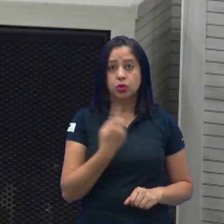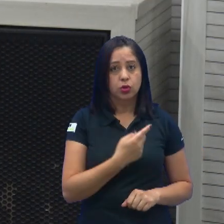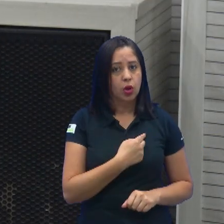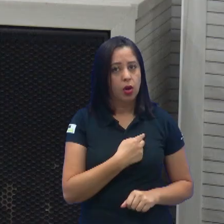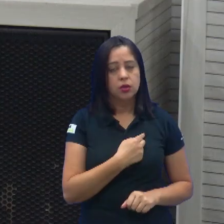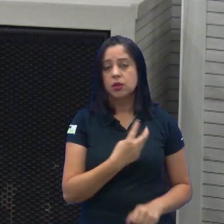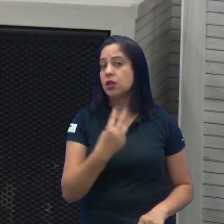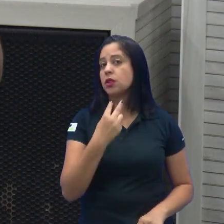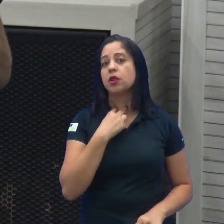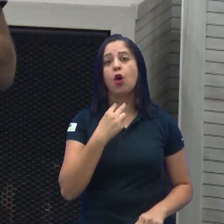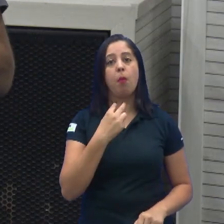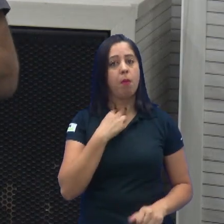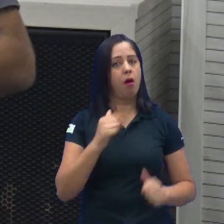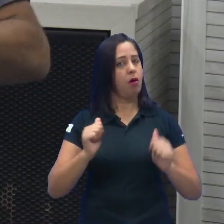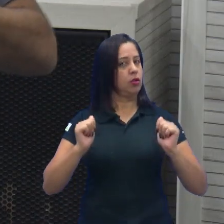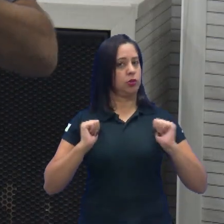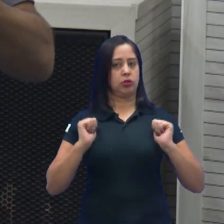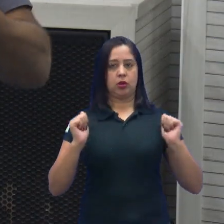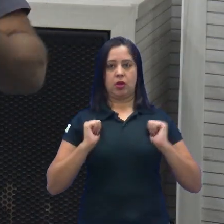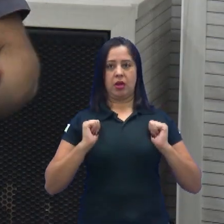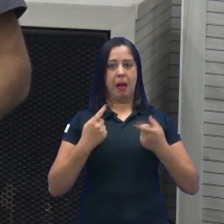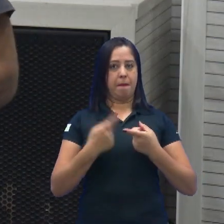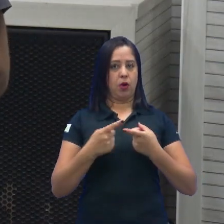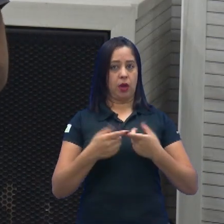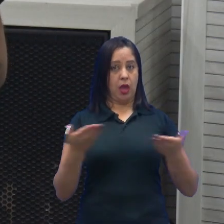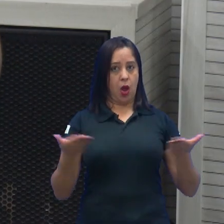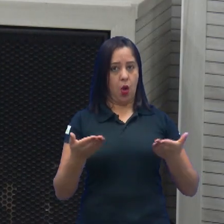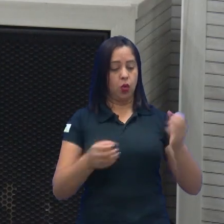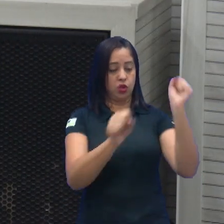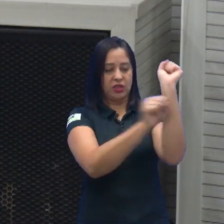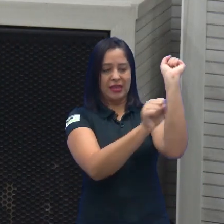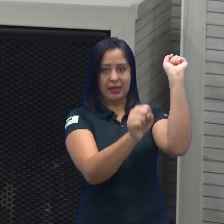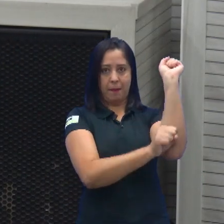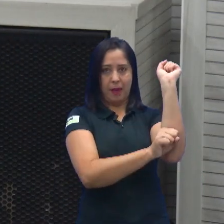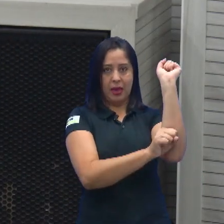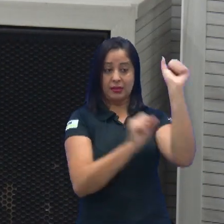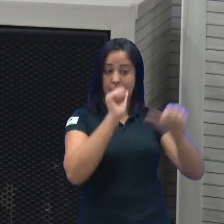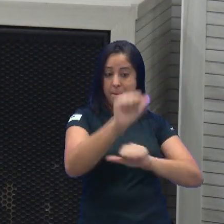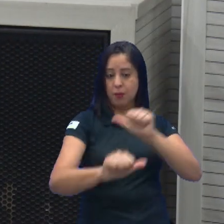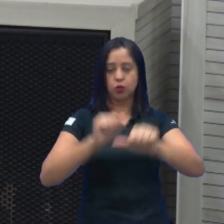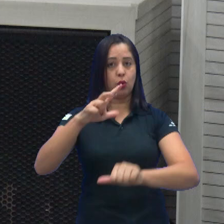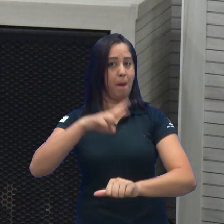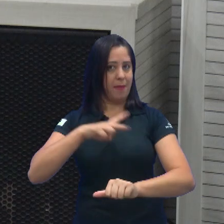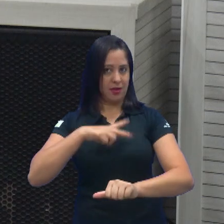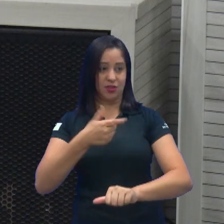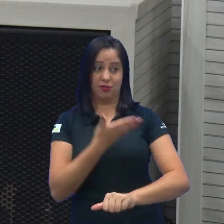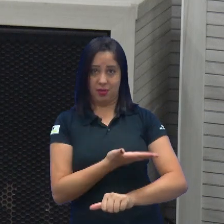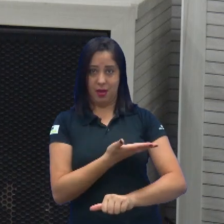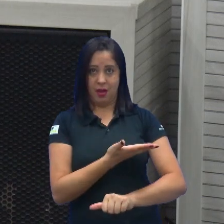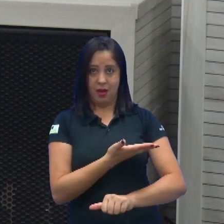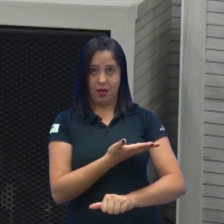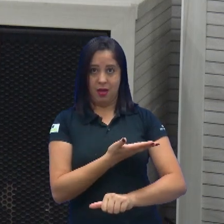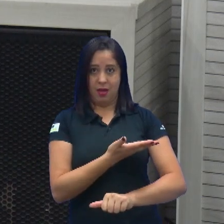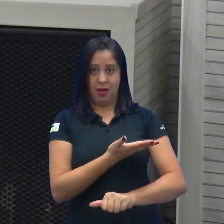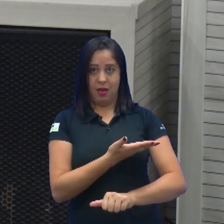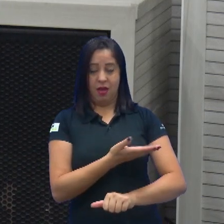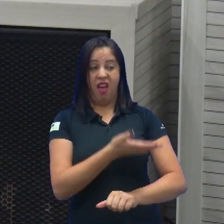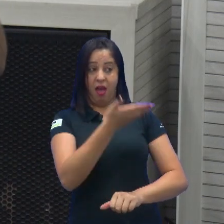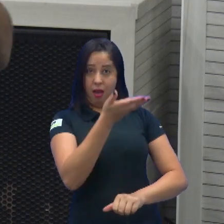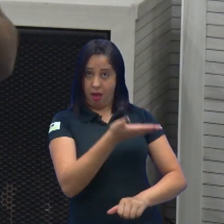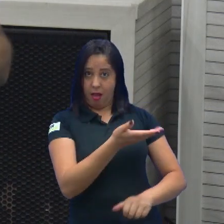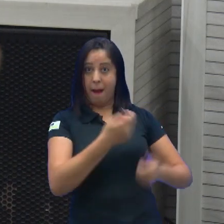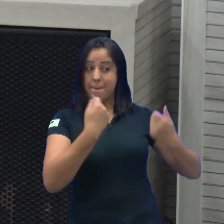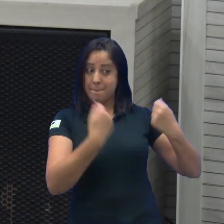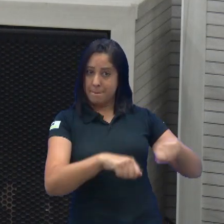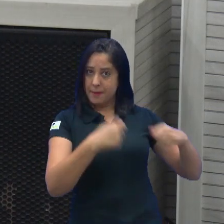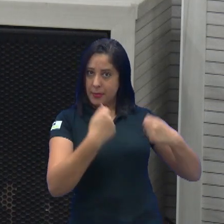recuar, porque hoje a Sabesp ela foi privatizada e ela precisa fazer São José dos Campos estar no mapa